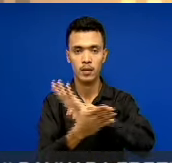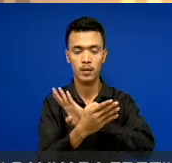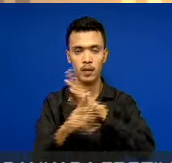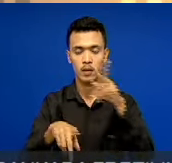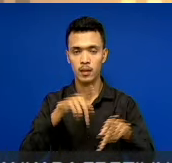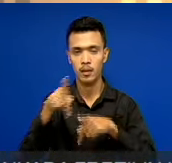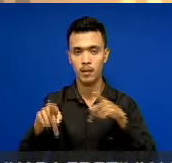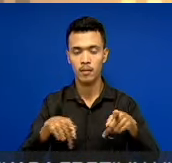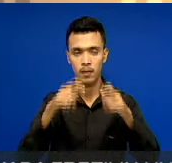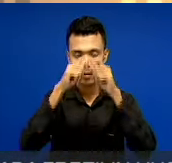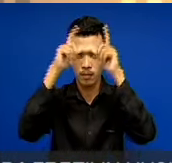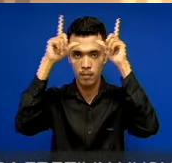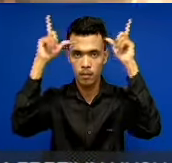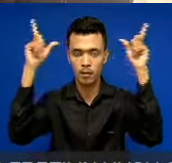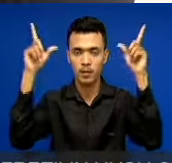Timor-Leste.